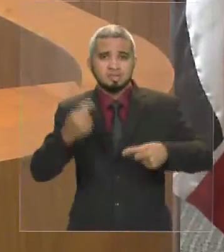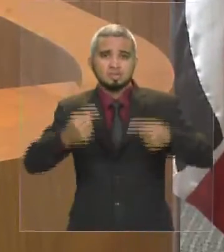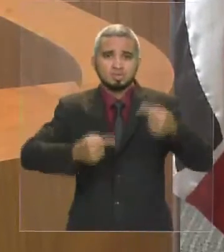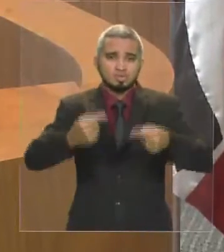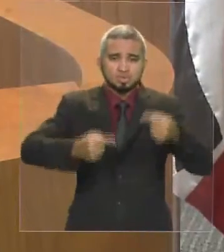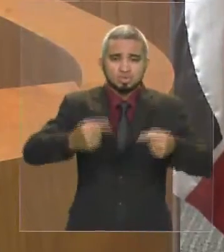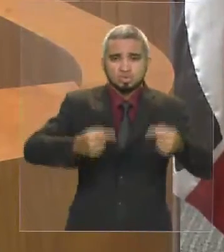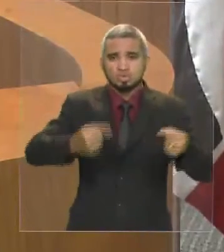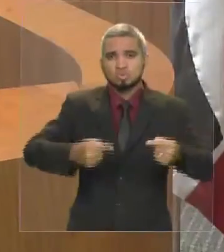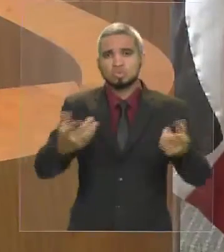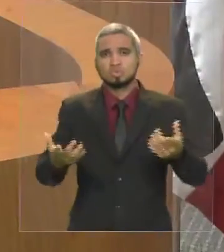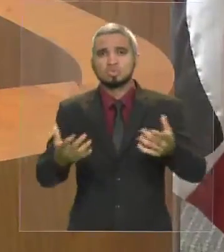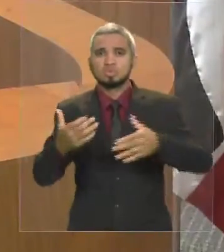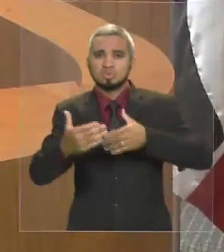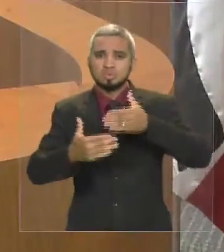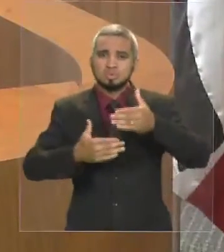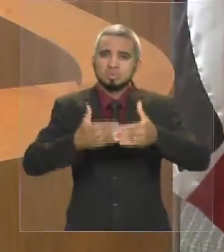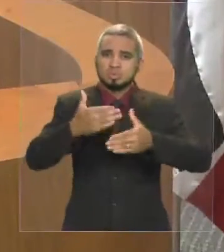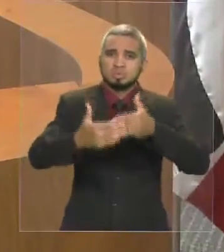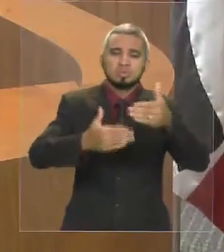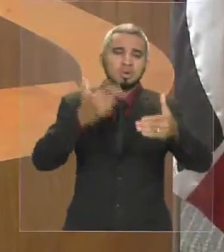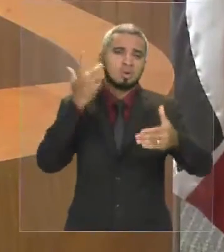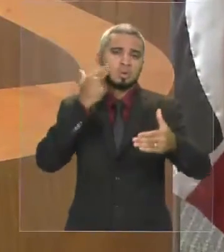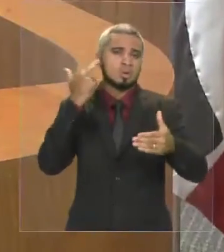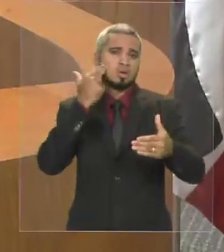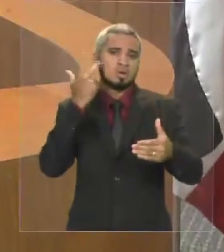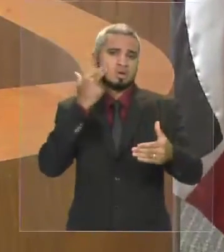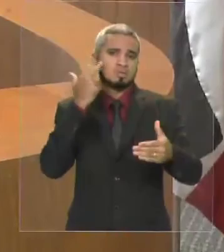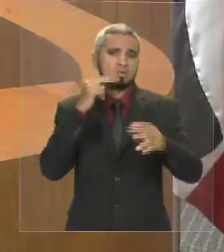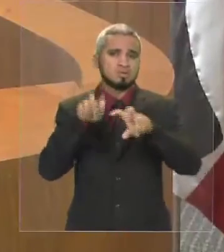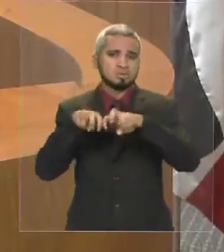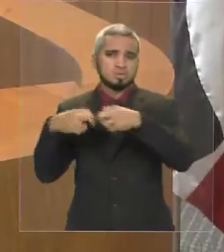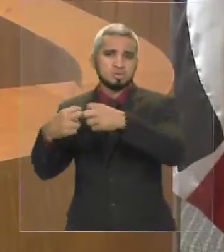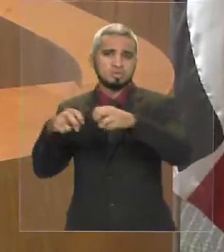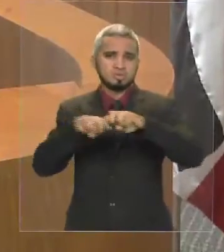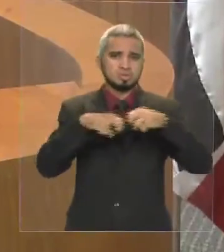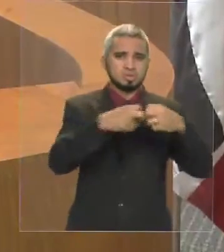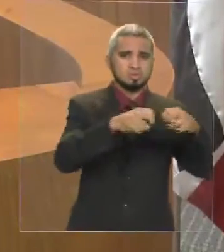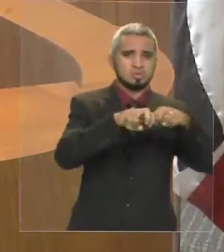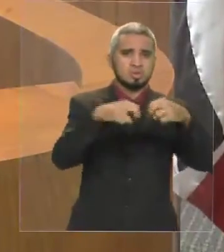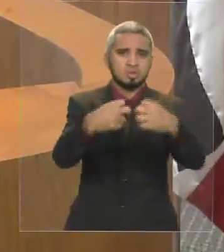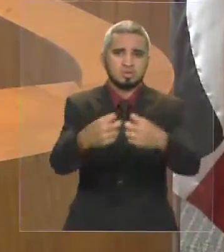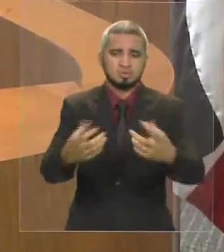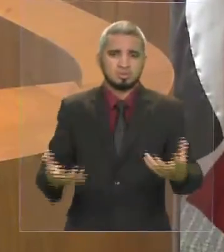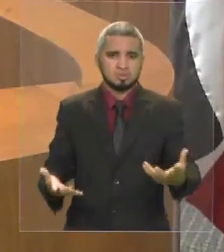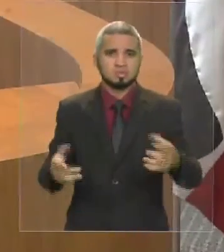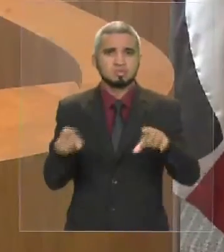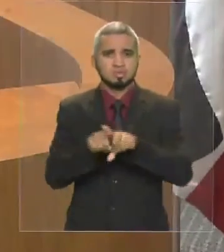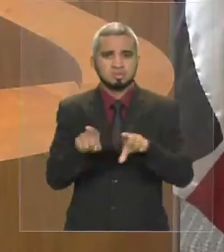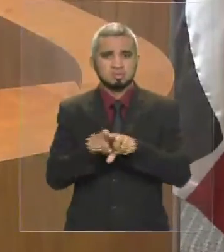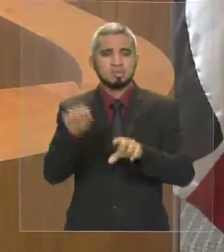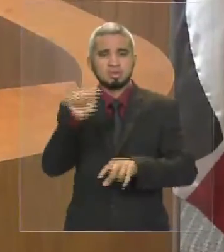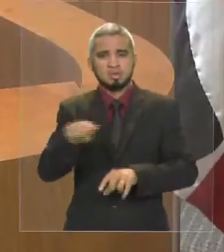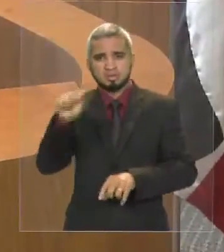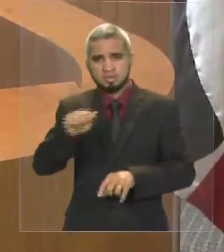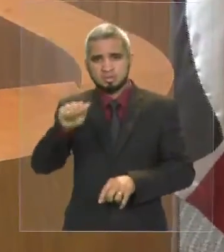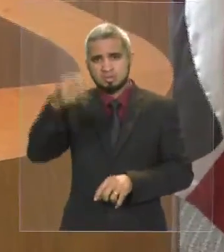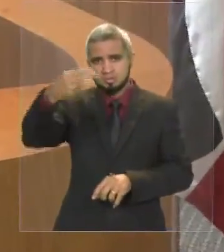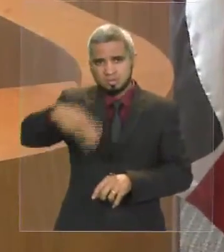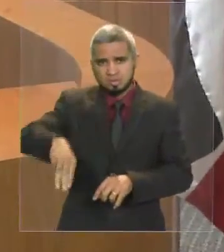discutida, que deveria ter tramitado normalmente entre as comissões, que deveria participar a Associação Maranhense